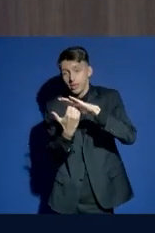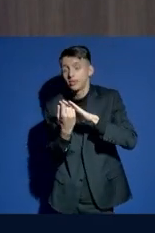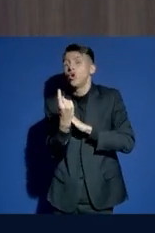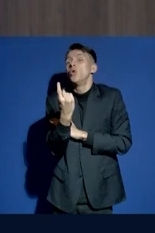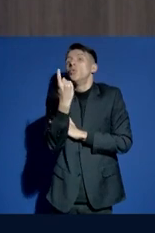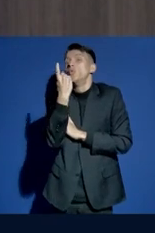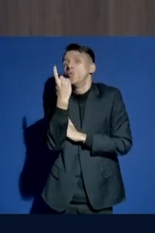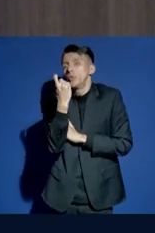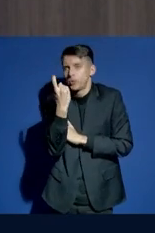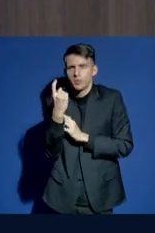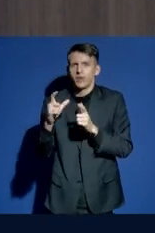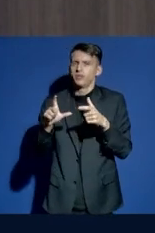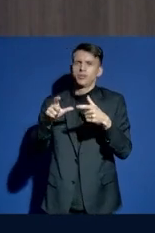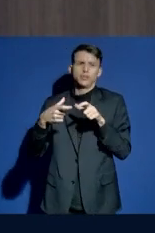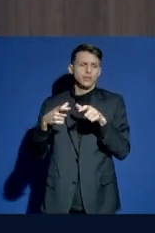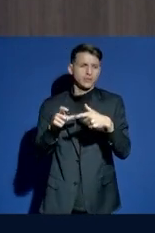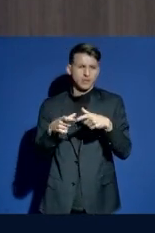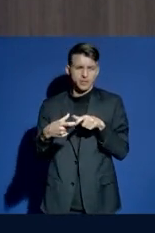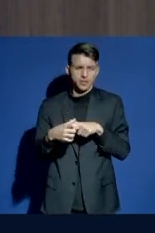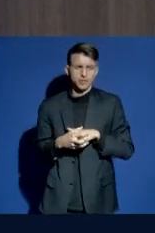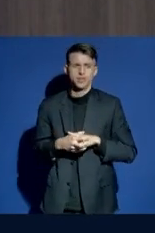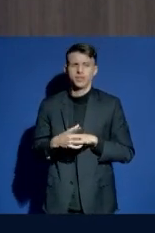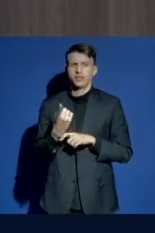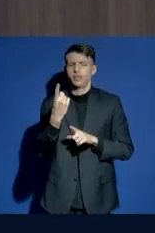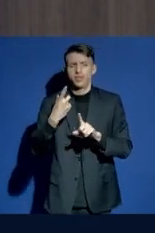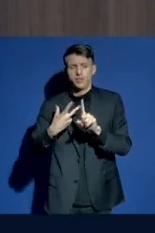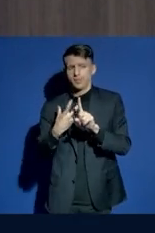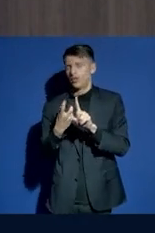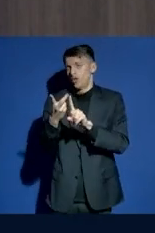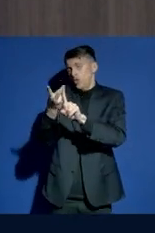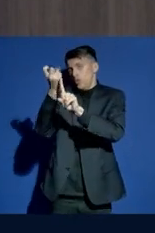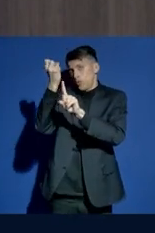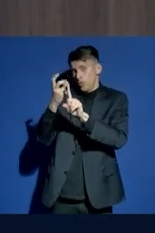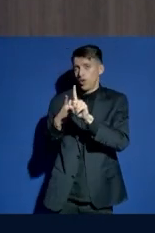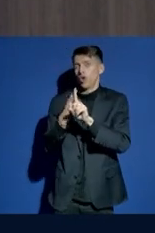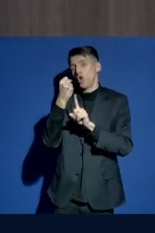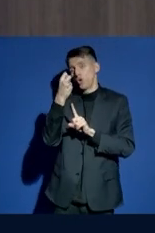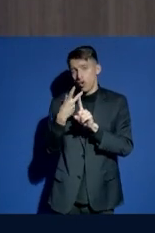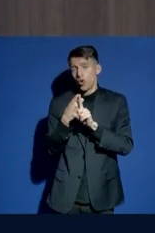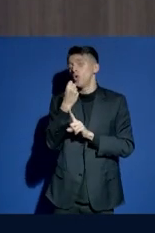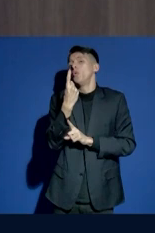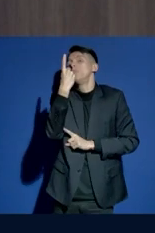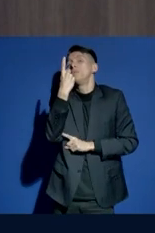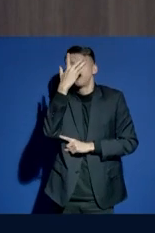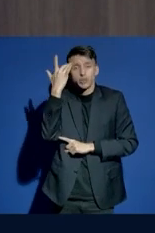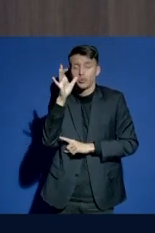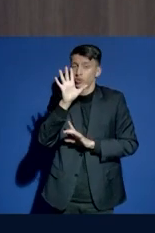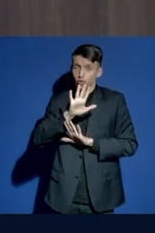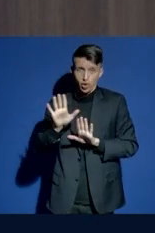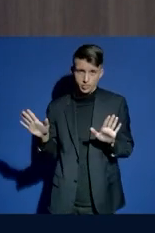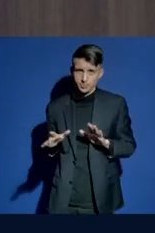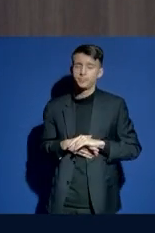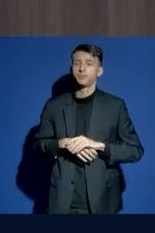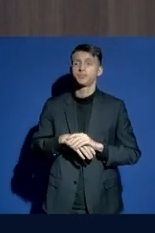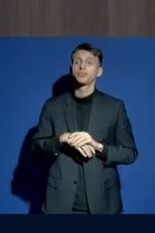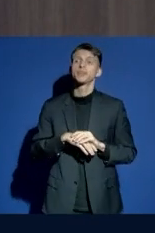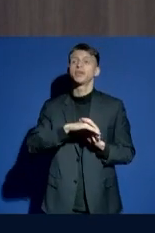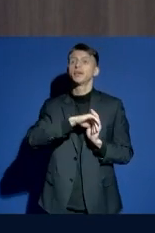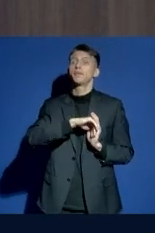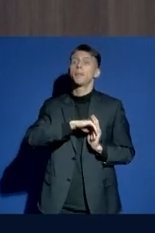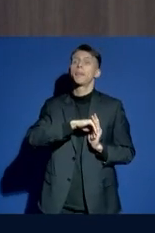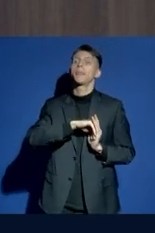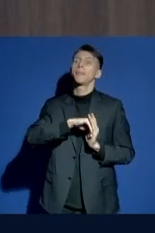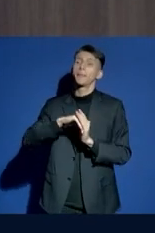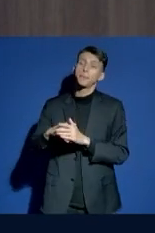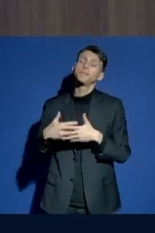acionista enfim é uma discussão jurídica teve a esparecer da procuradoria geral da re